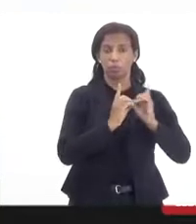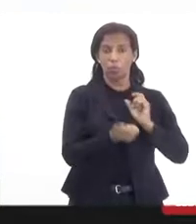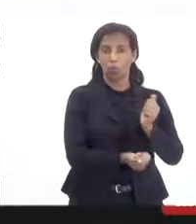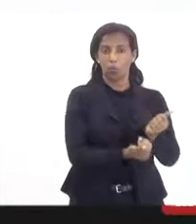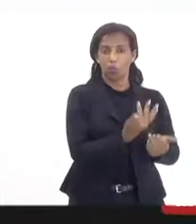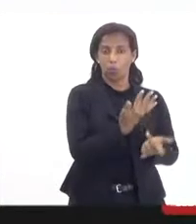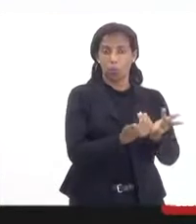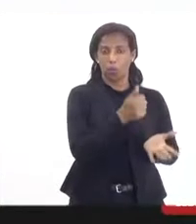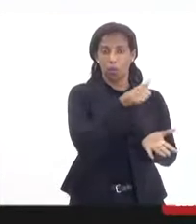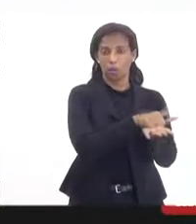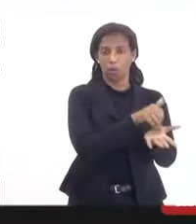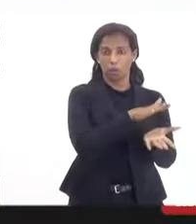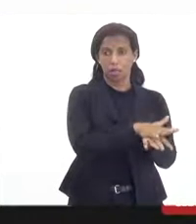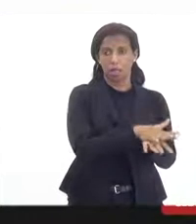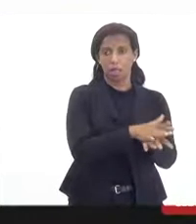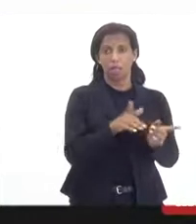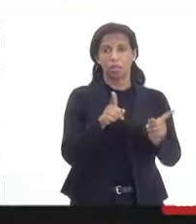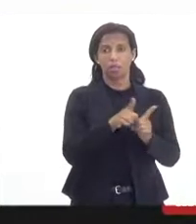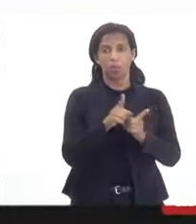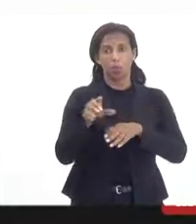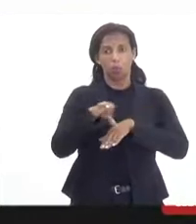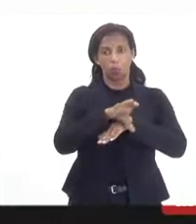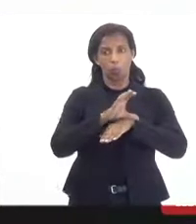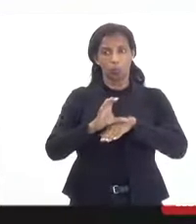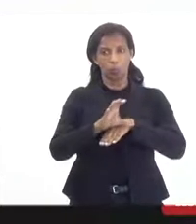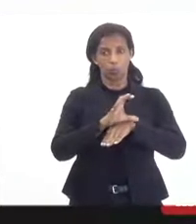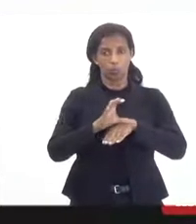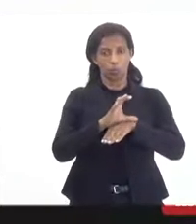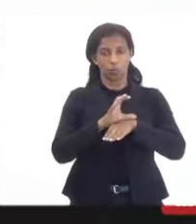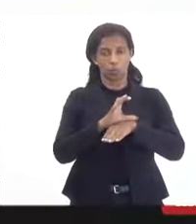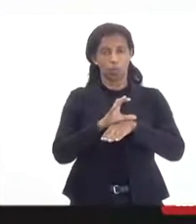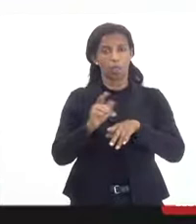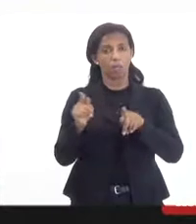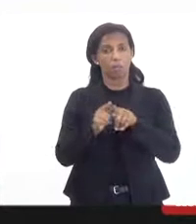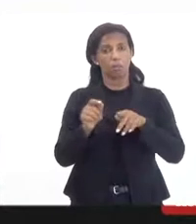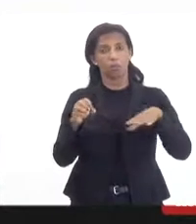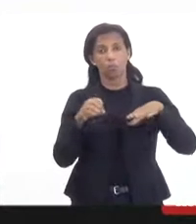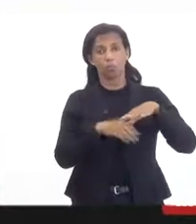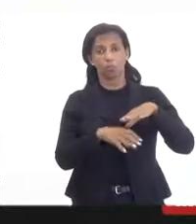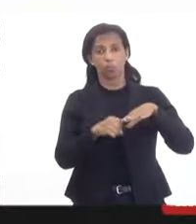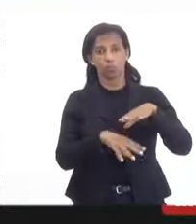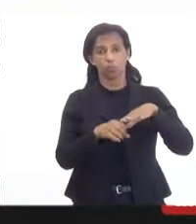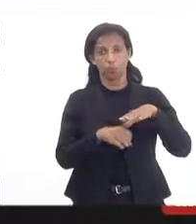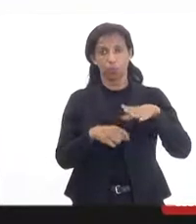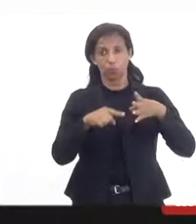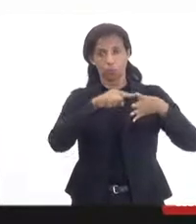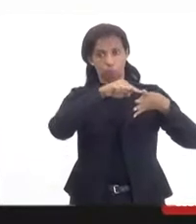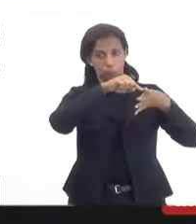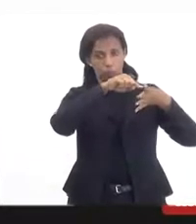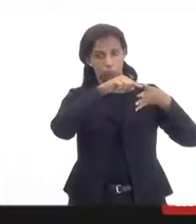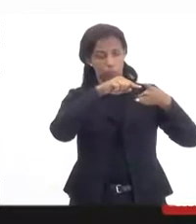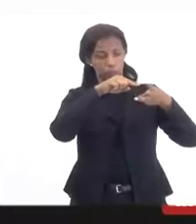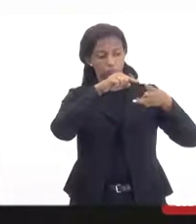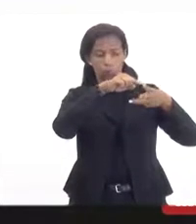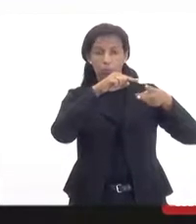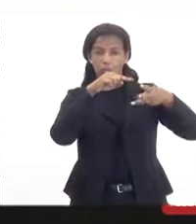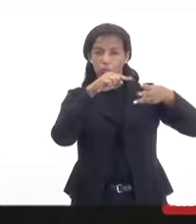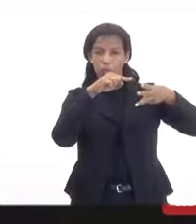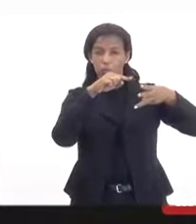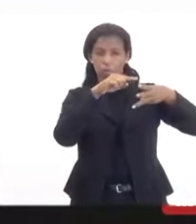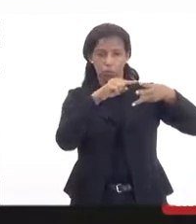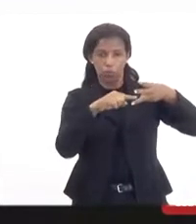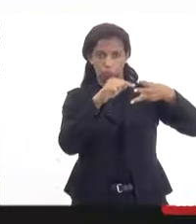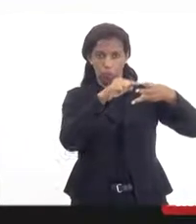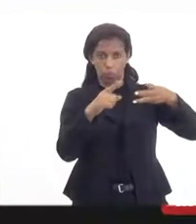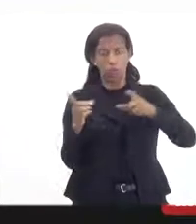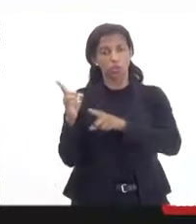Fundo Estadual de Equilíbrio Fiscal e a condicionalidade do Fundo Orçamentário Temporário, tirando essas, são 2, né, discutindo